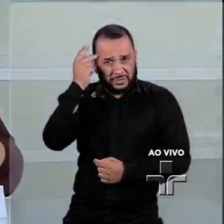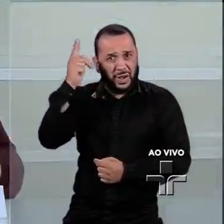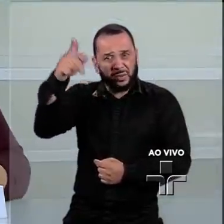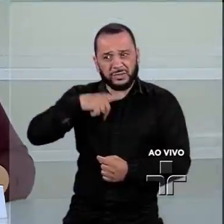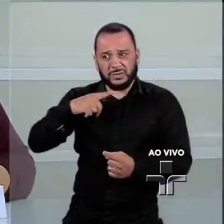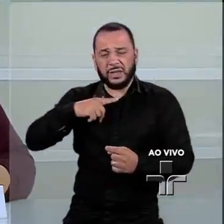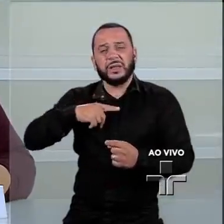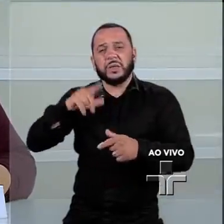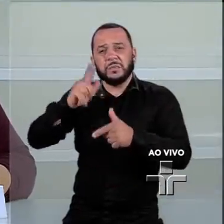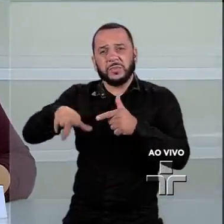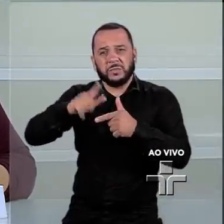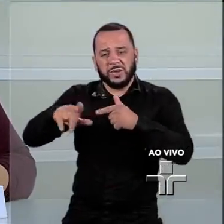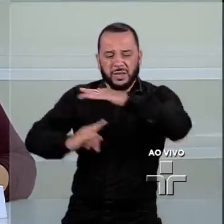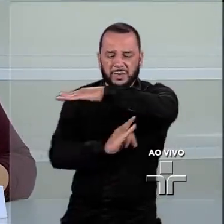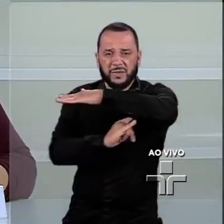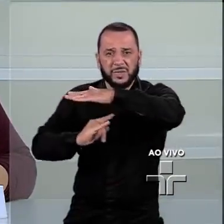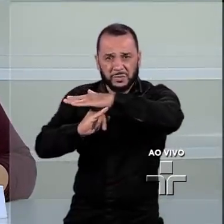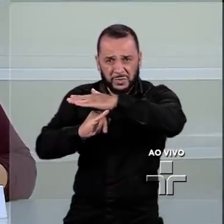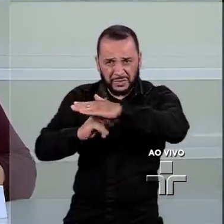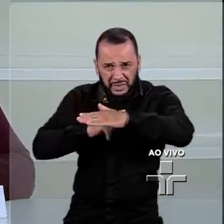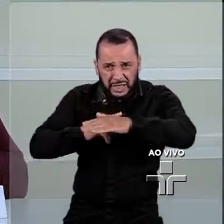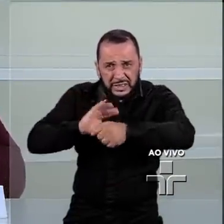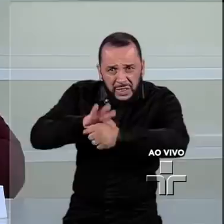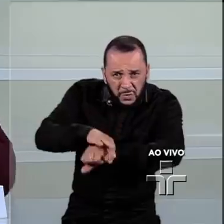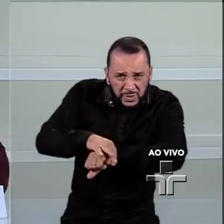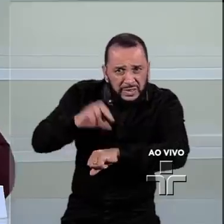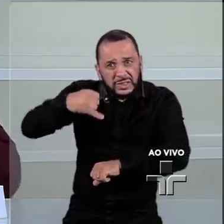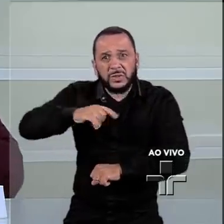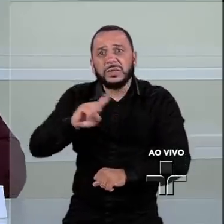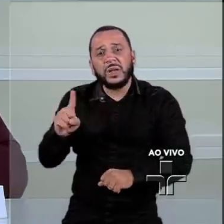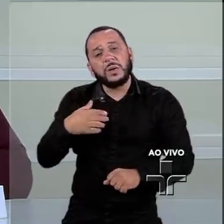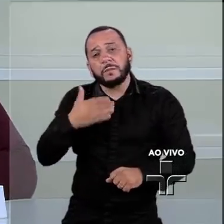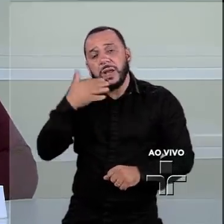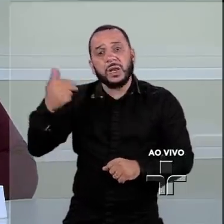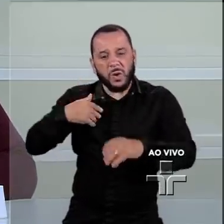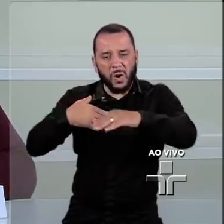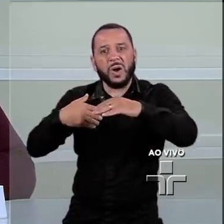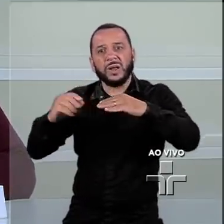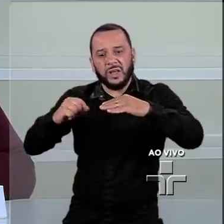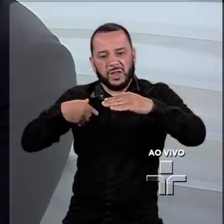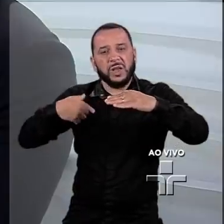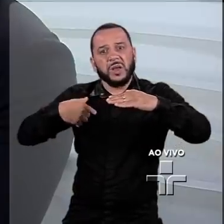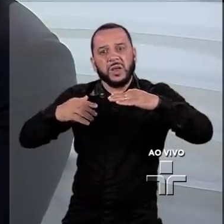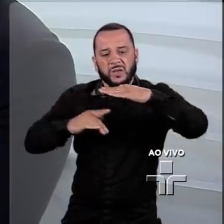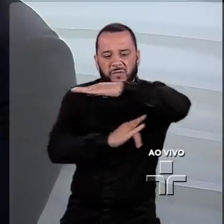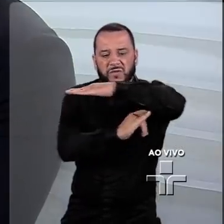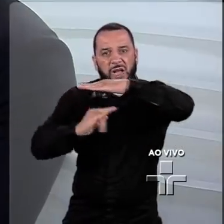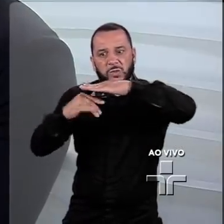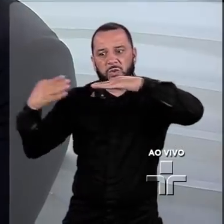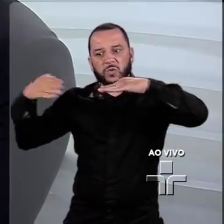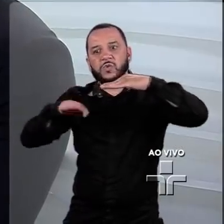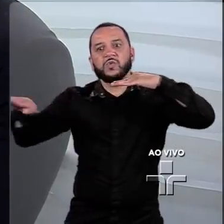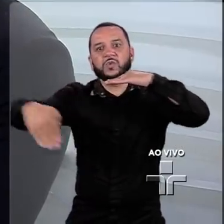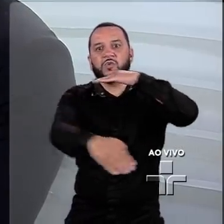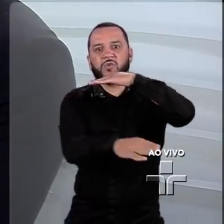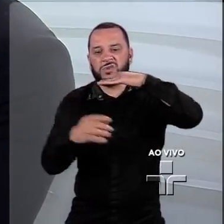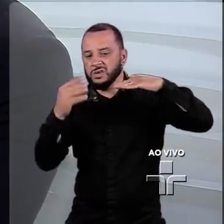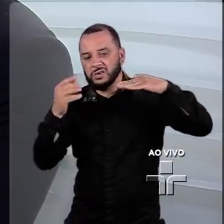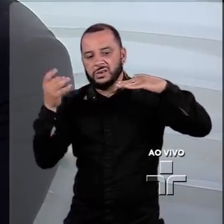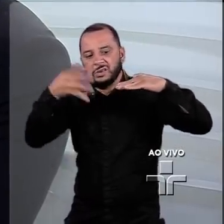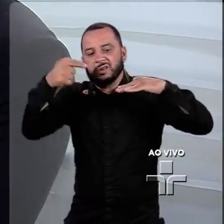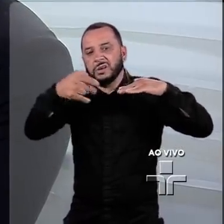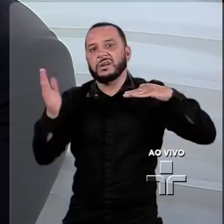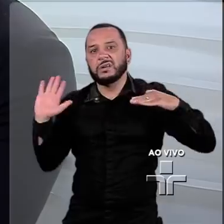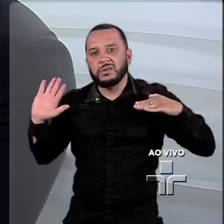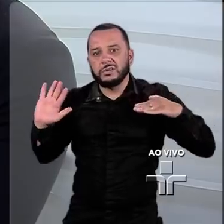andar com segurança sobre os viadutos de São Paulo ou é melhor pegar outro caminho? Bom, é exatamente esse o trabalho que nós estamos fazendo